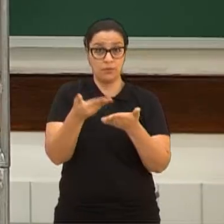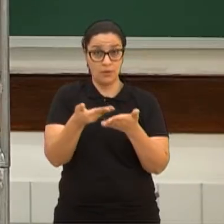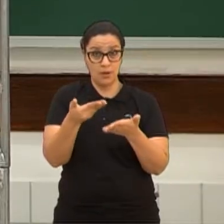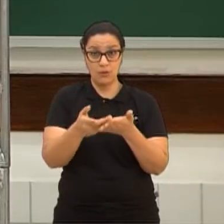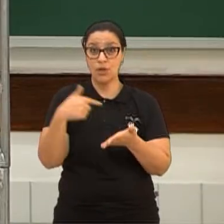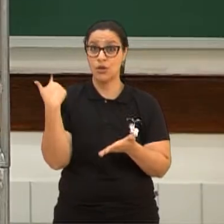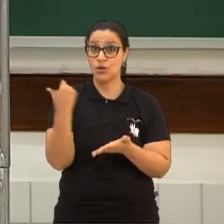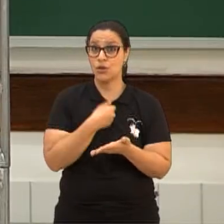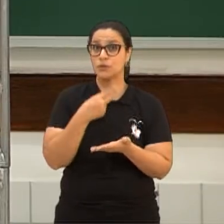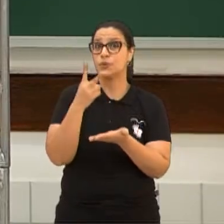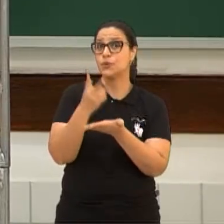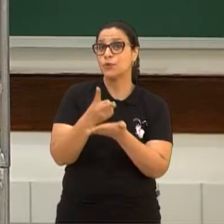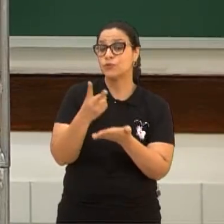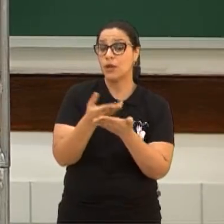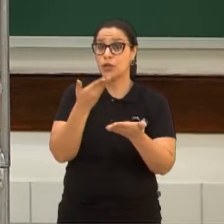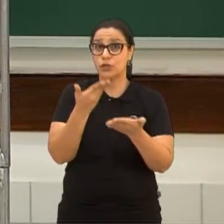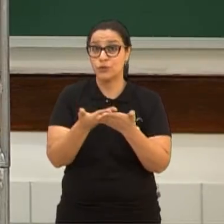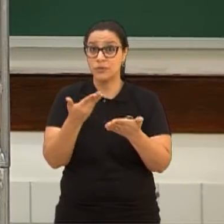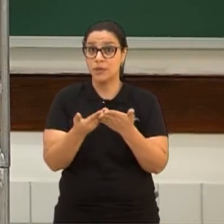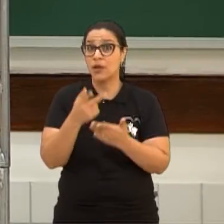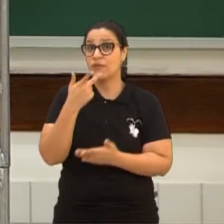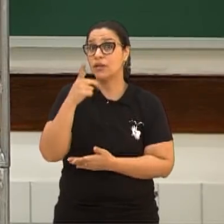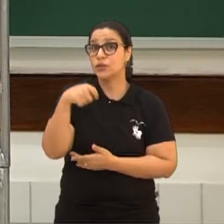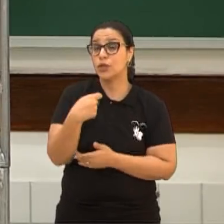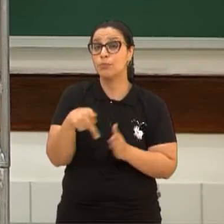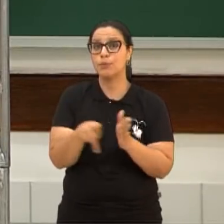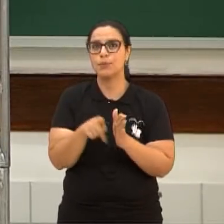aula, nós vamos trabalhar com a